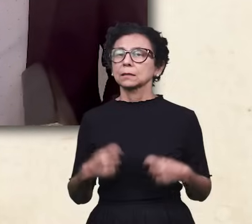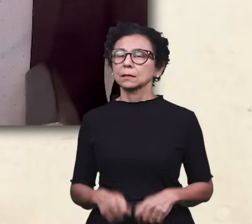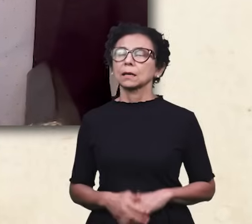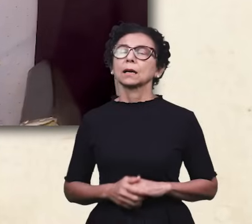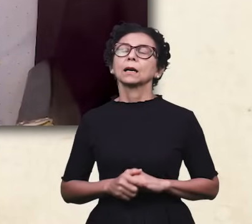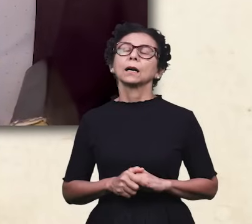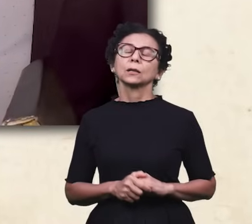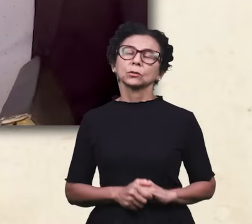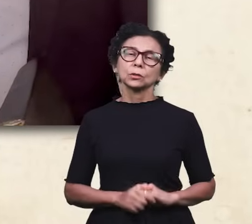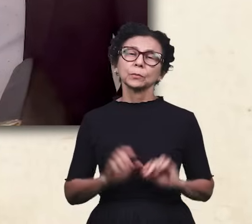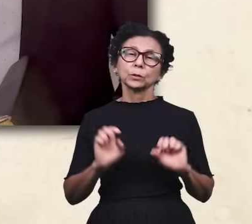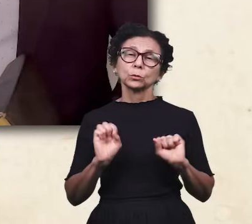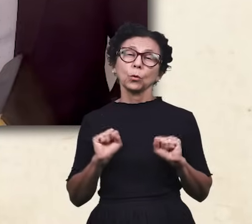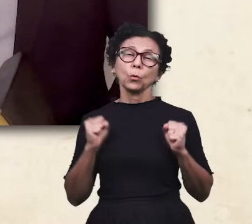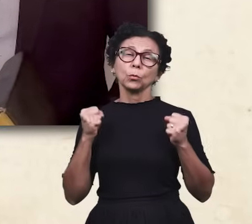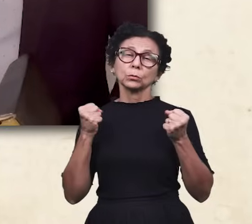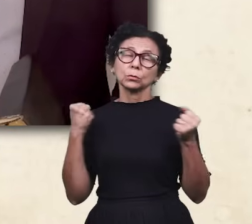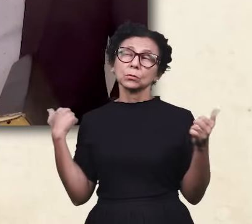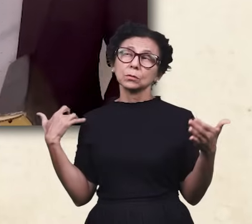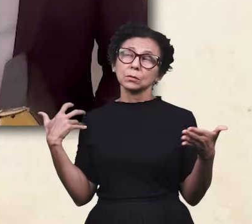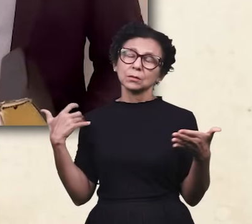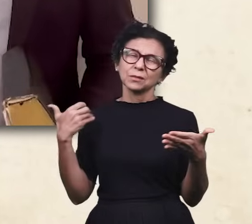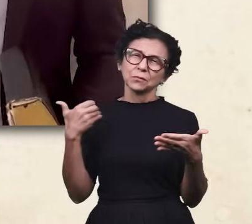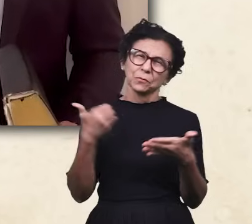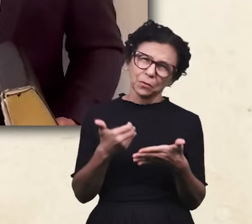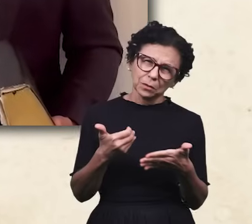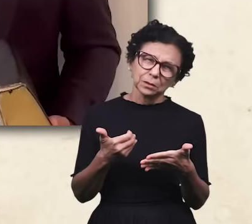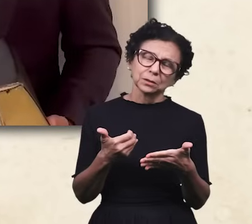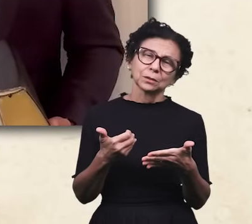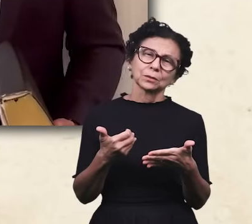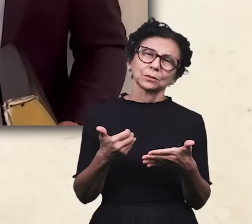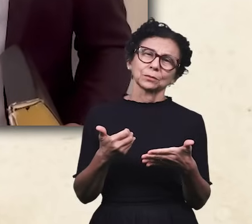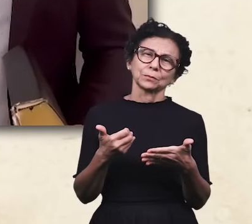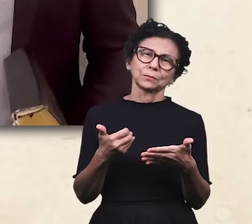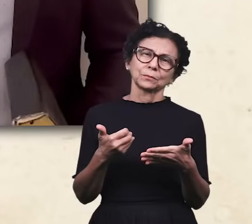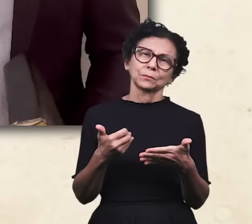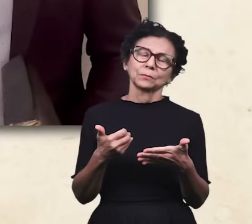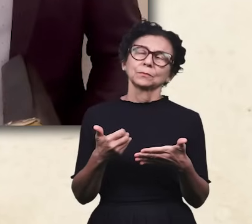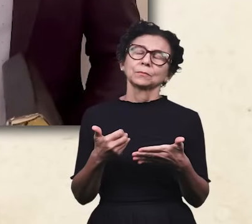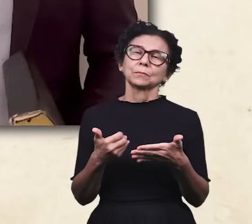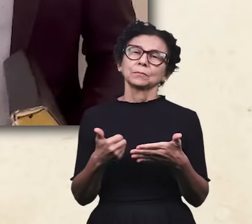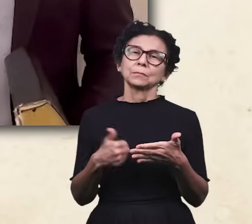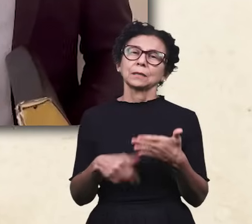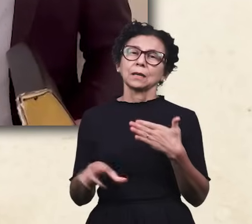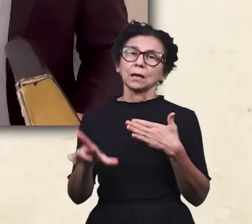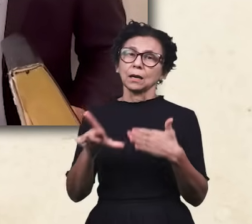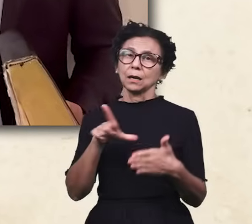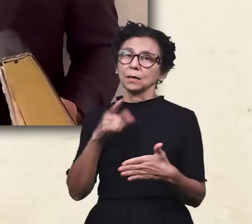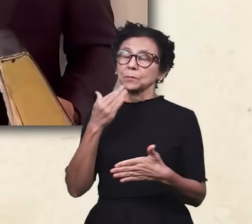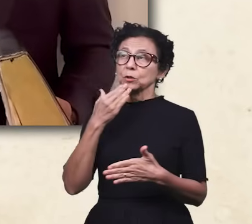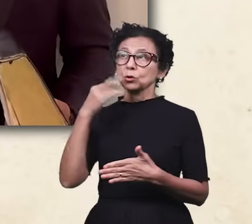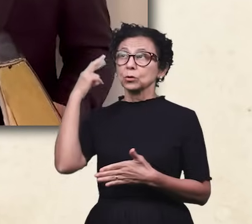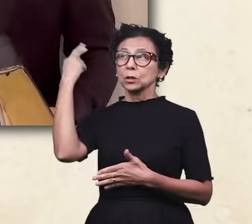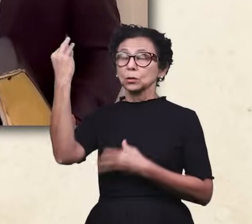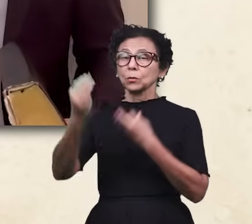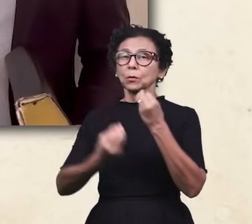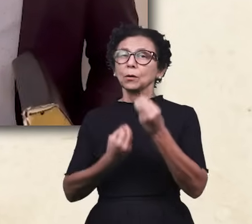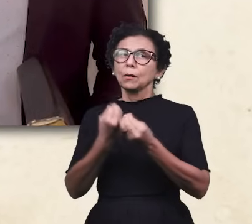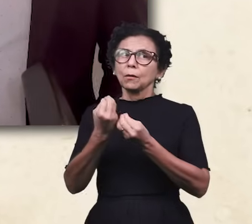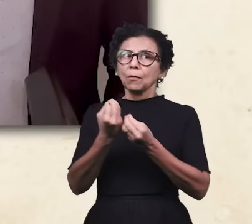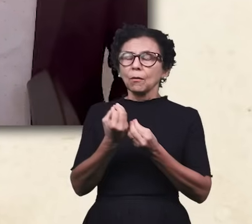perdermos aquilo que com muito suor juntamos, a nossa poupança, que nós venhamos ter a direção do